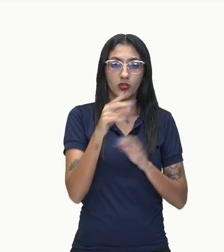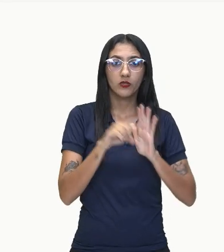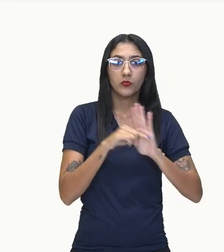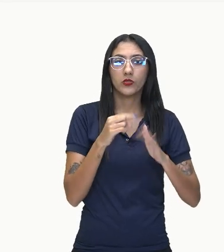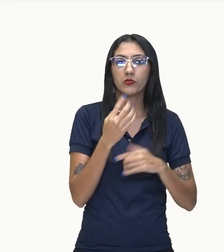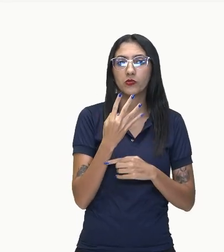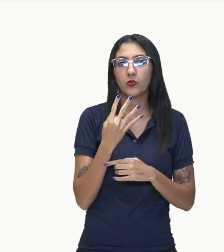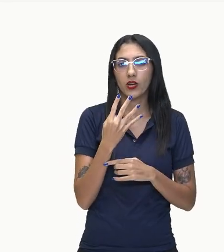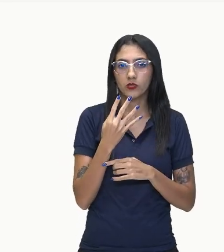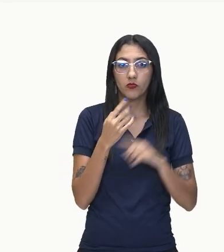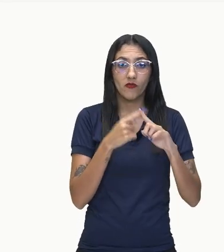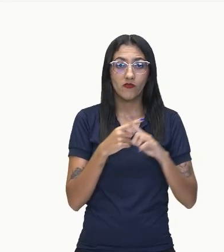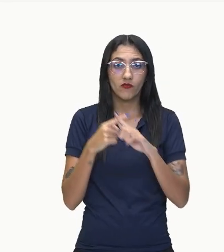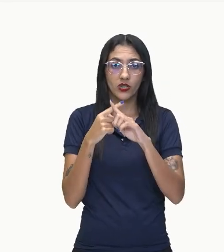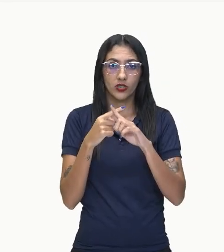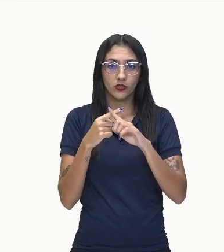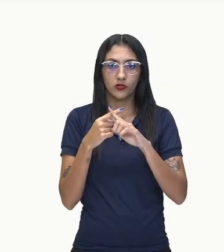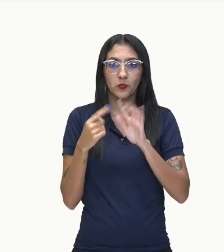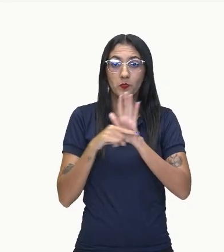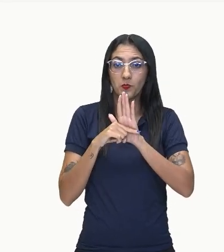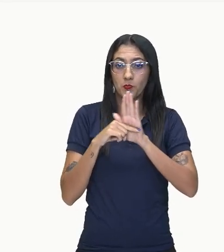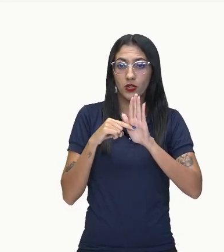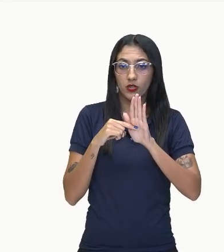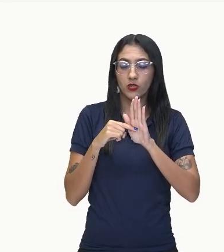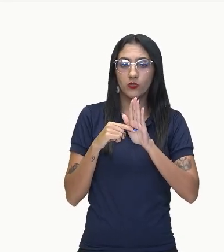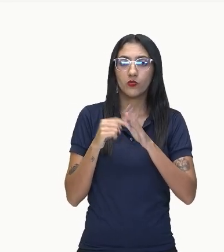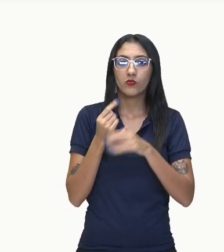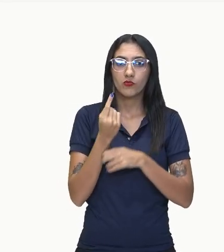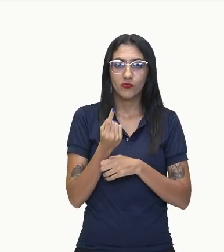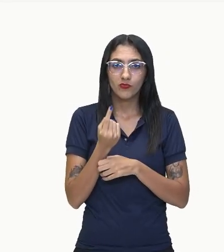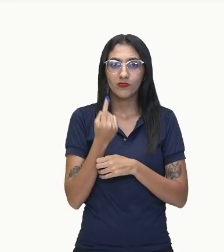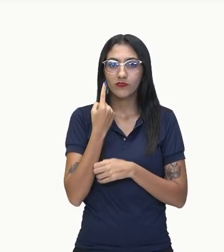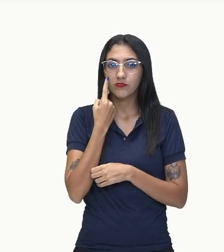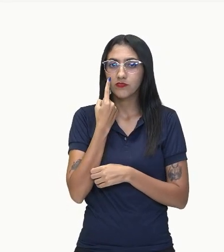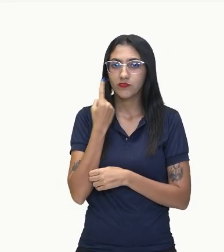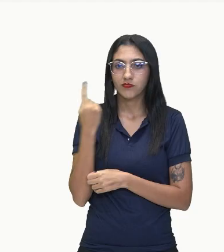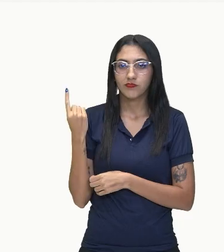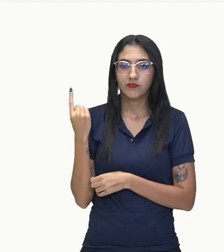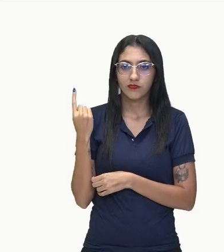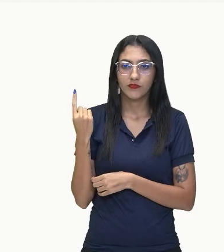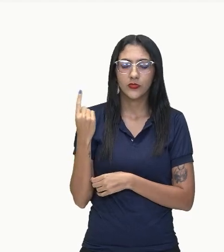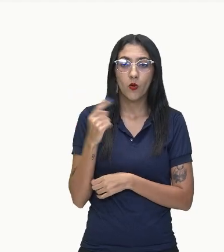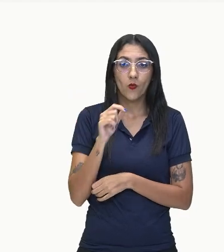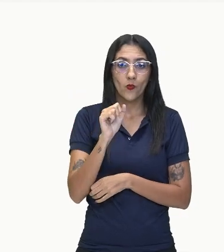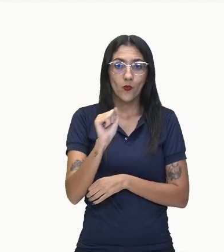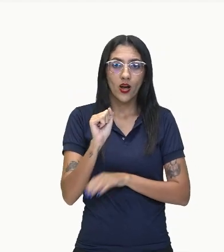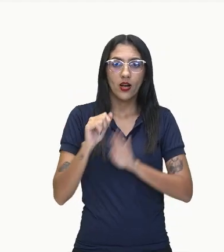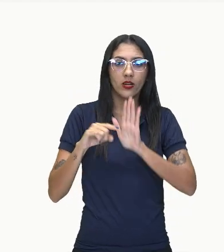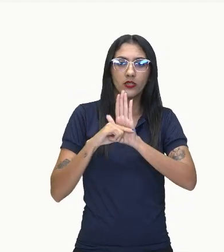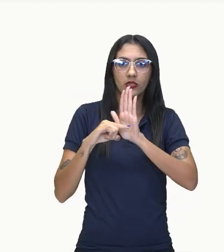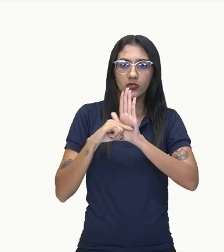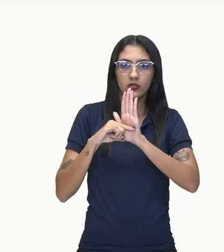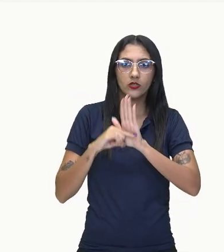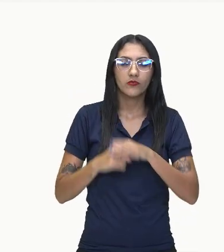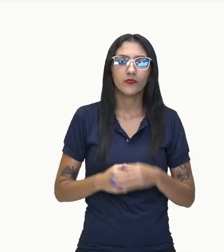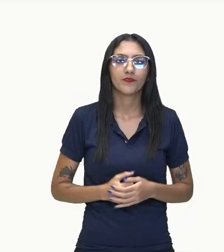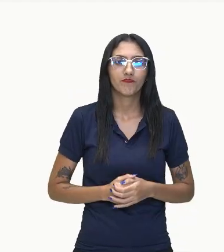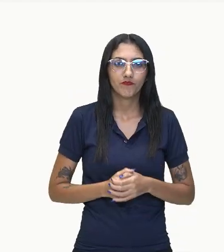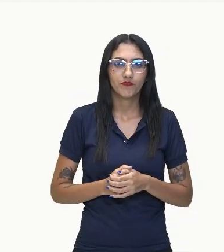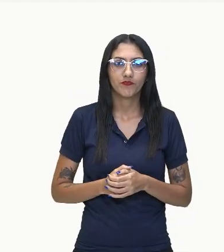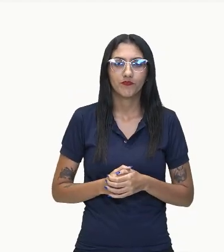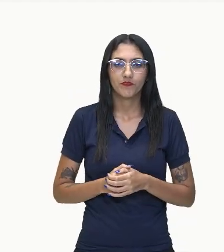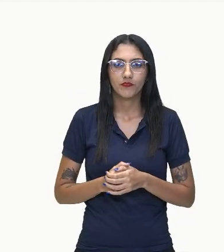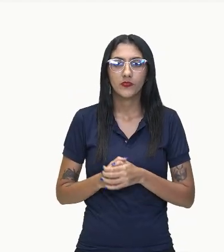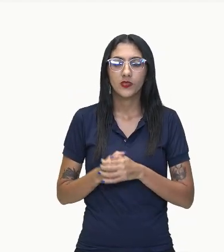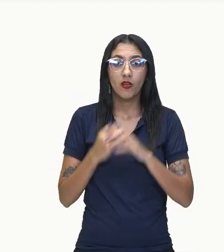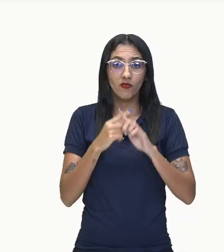4, vezes menos 1, porque o a é negativo, vezes menos